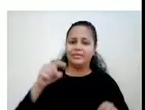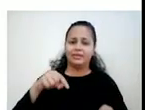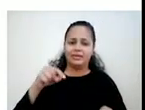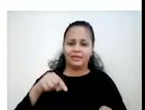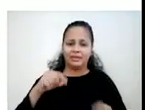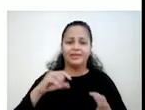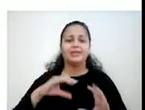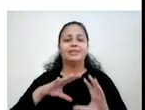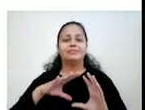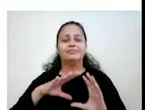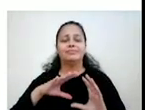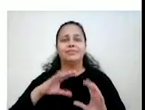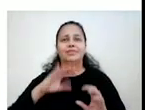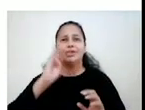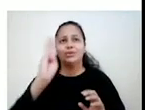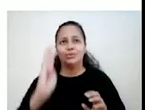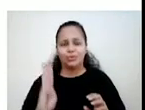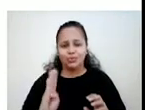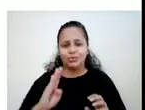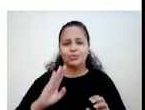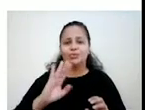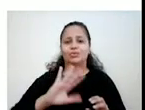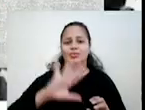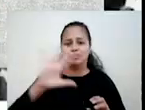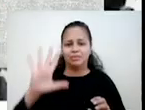aqui no Brasil não foi diferente.